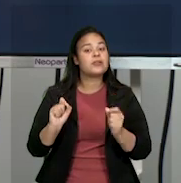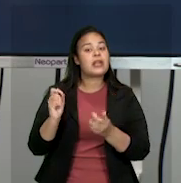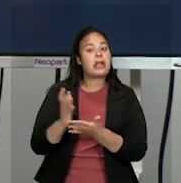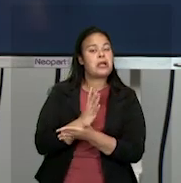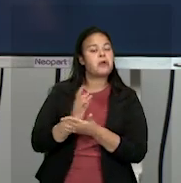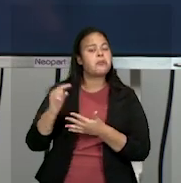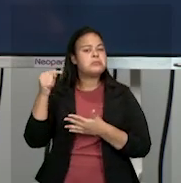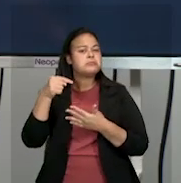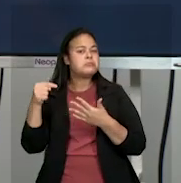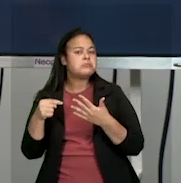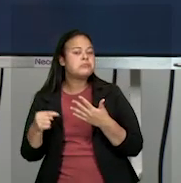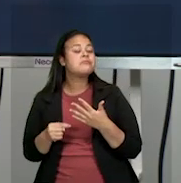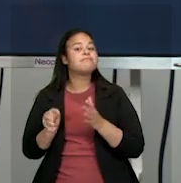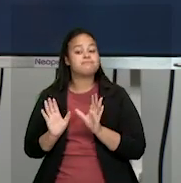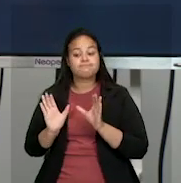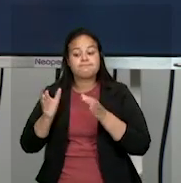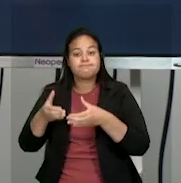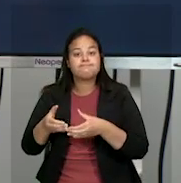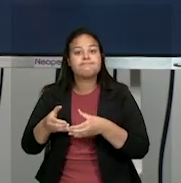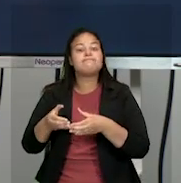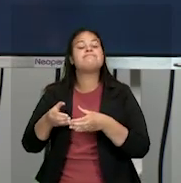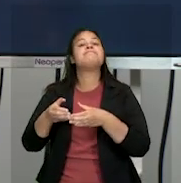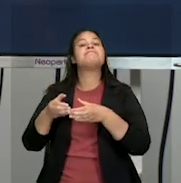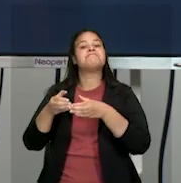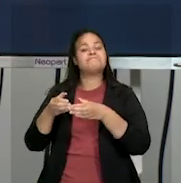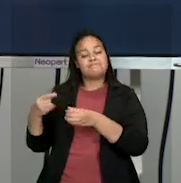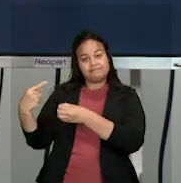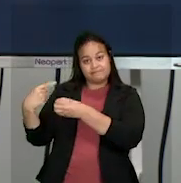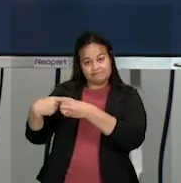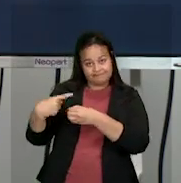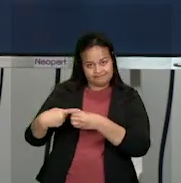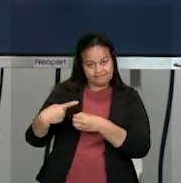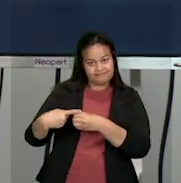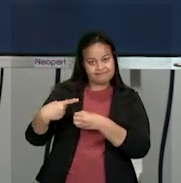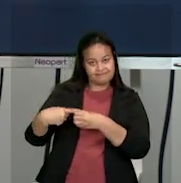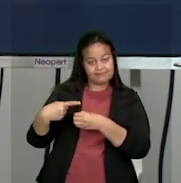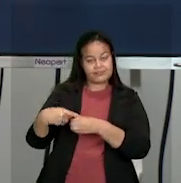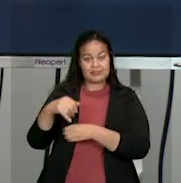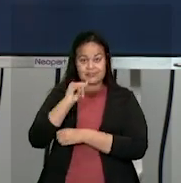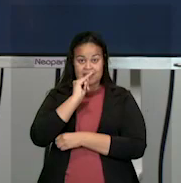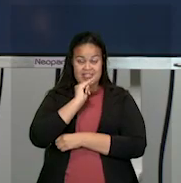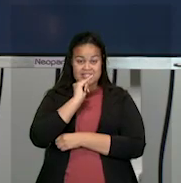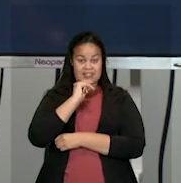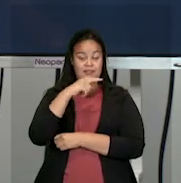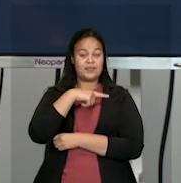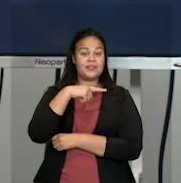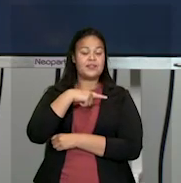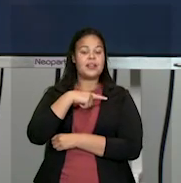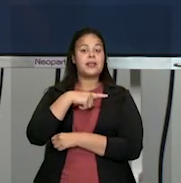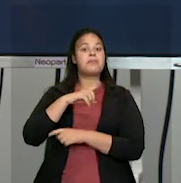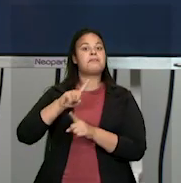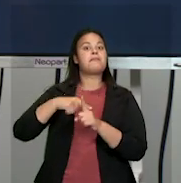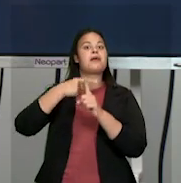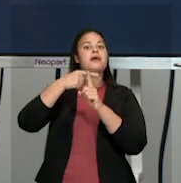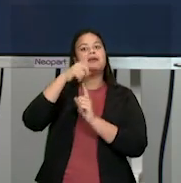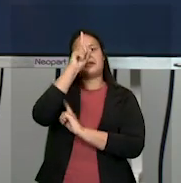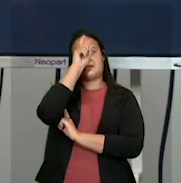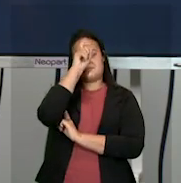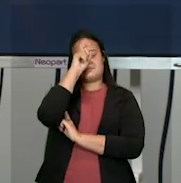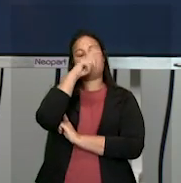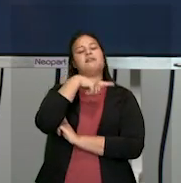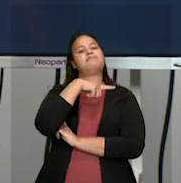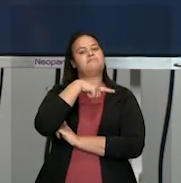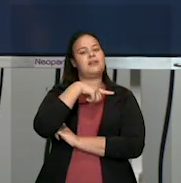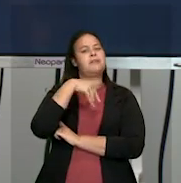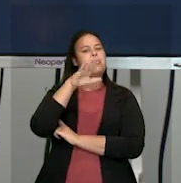coisas se concentram no meio urbano. Nós teremos, por exemplo, mais hospitais no meio urbano. No